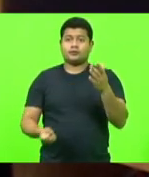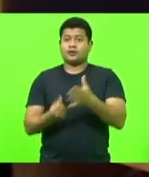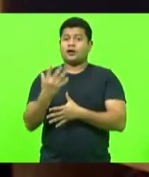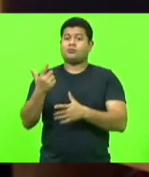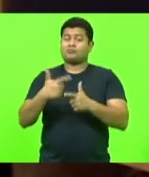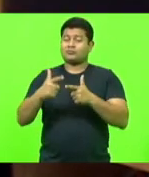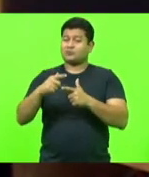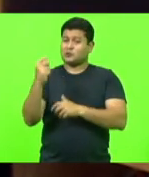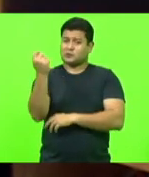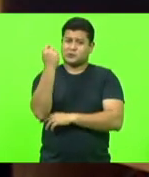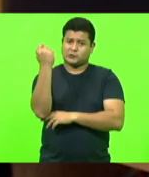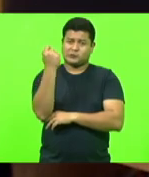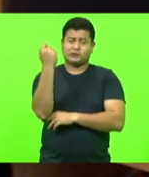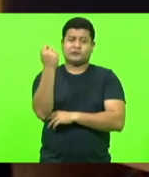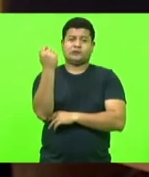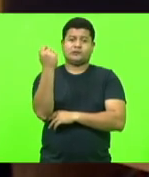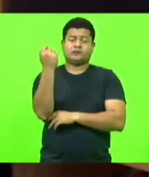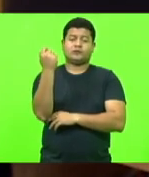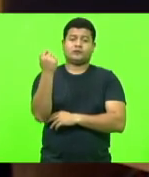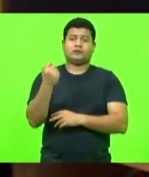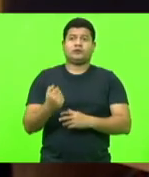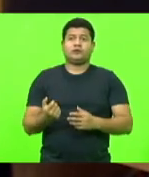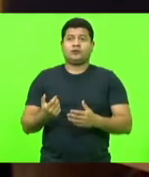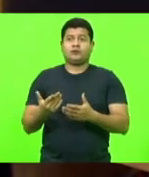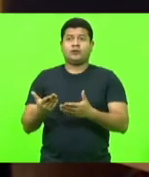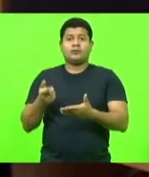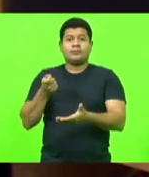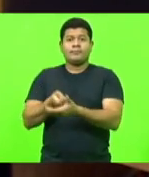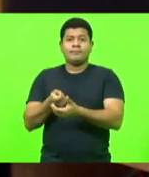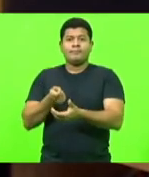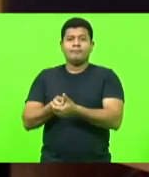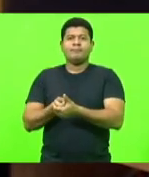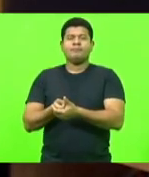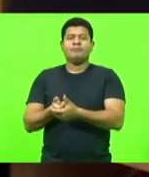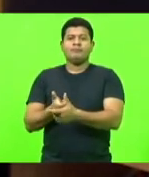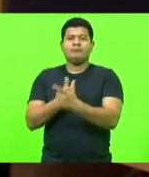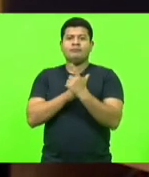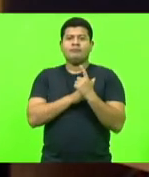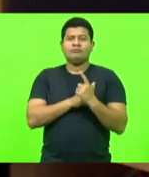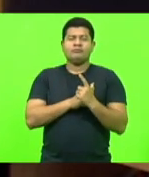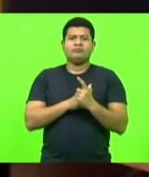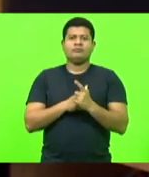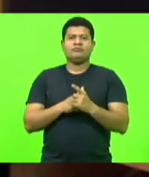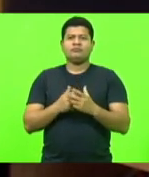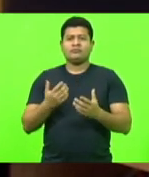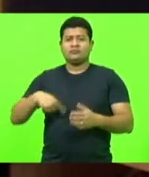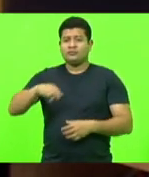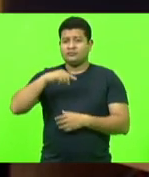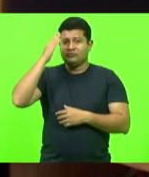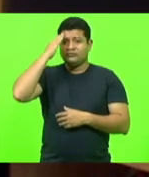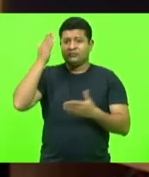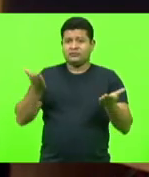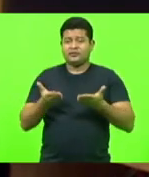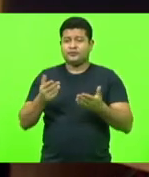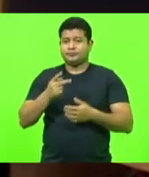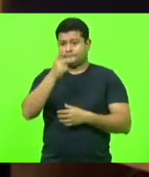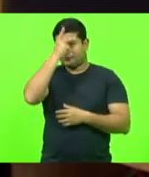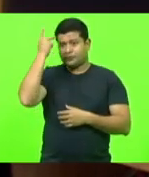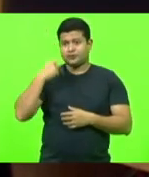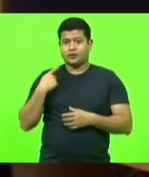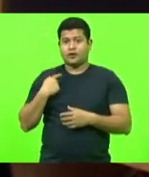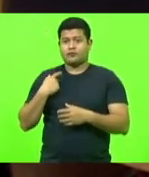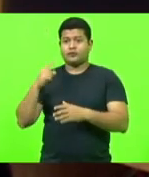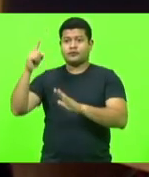forte para a cobrança de faturas. A gente sabe que hoje a pessoa, quando vai dar baixa num